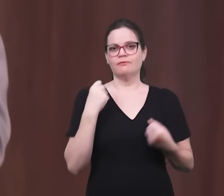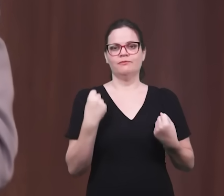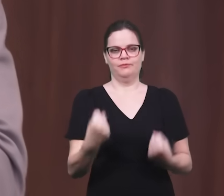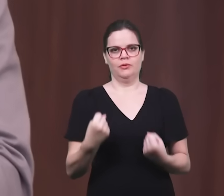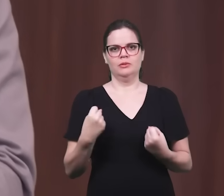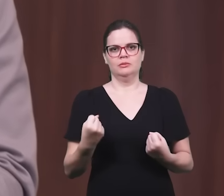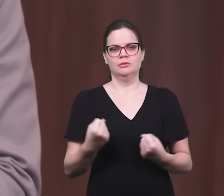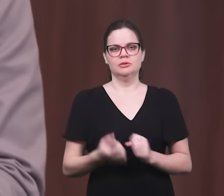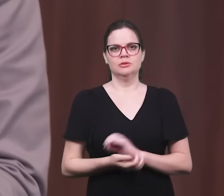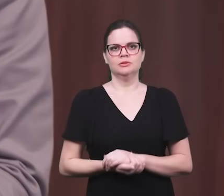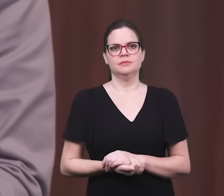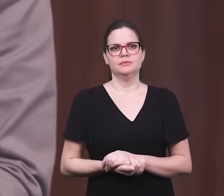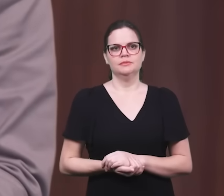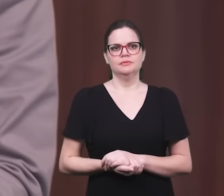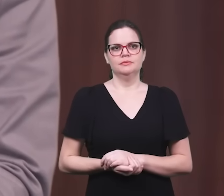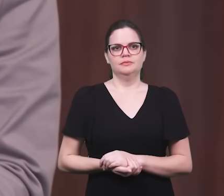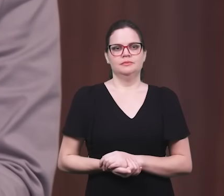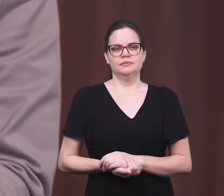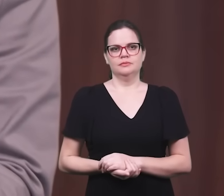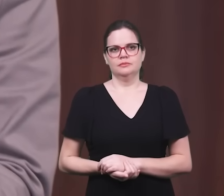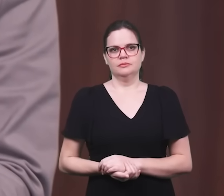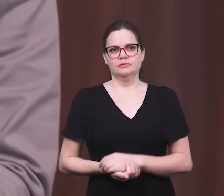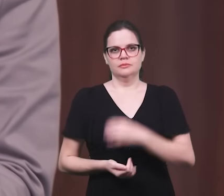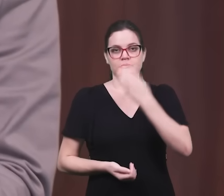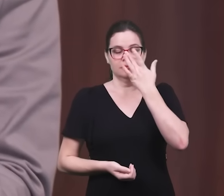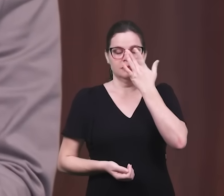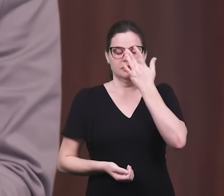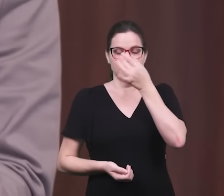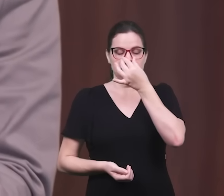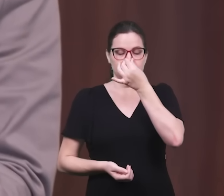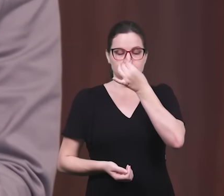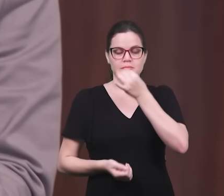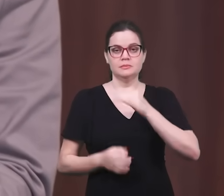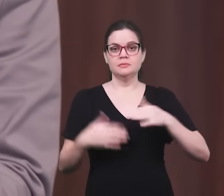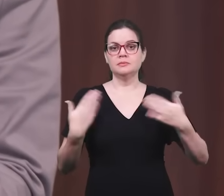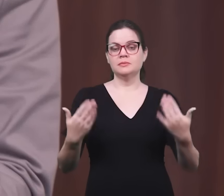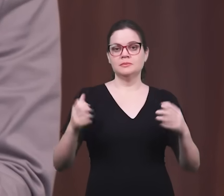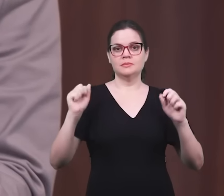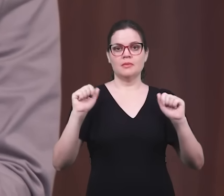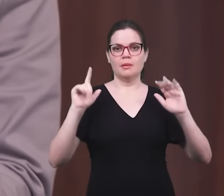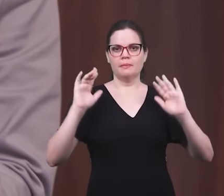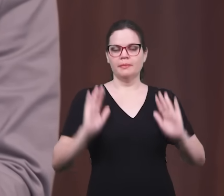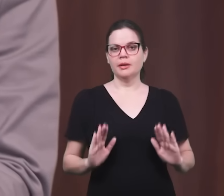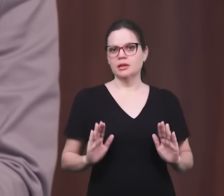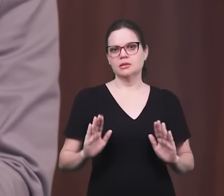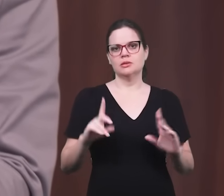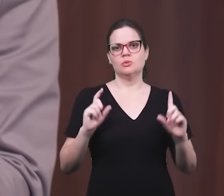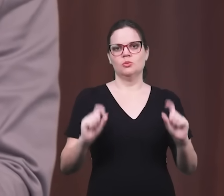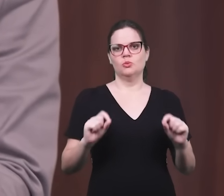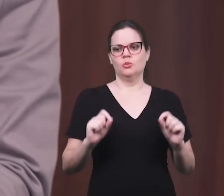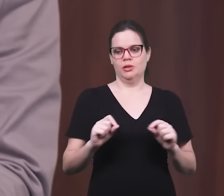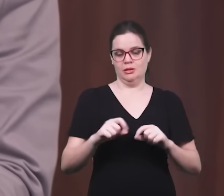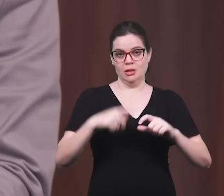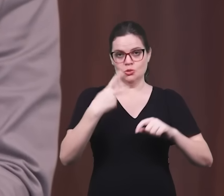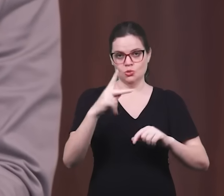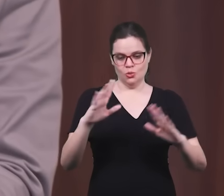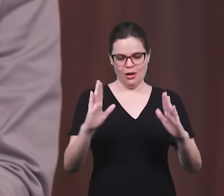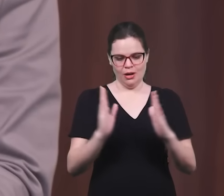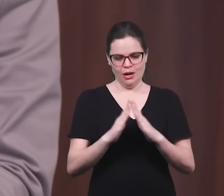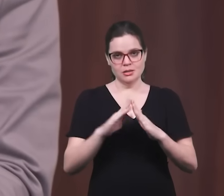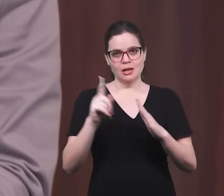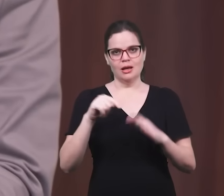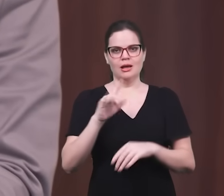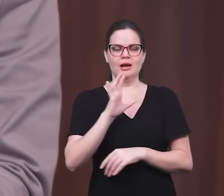fortes. Então, a bênção de você ter um lar que é um ninho de amor é